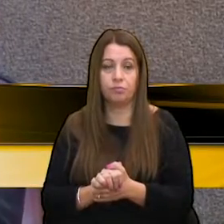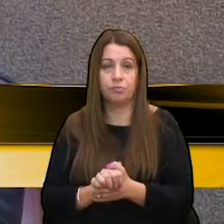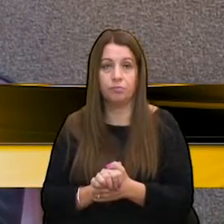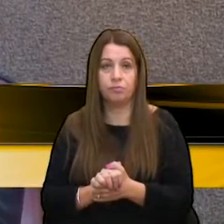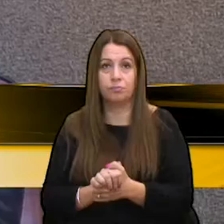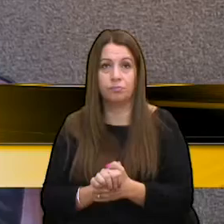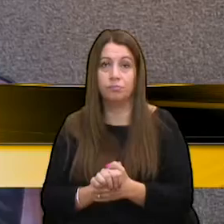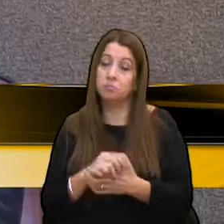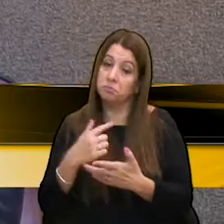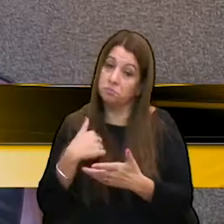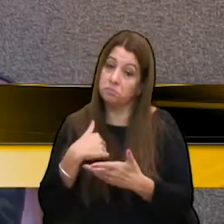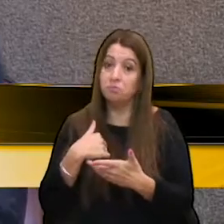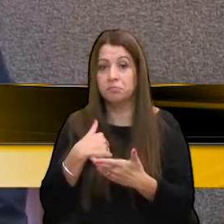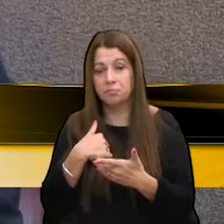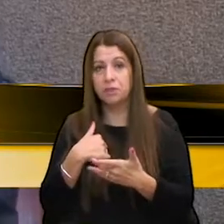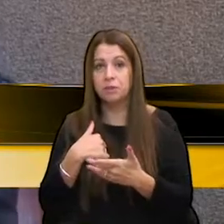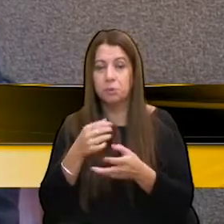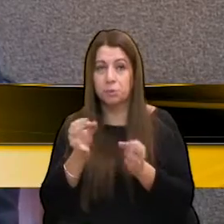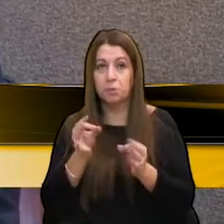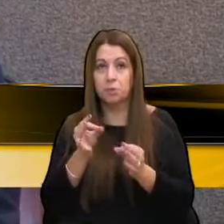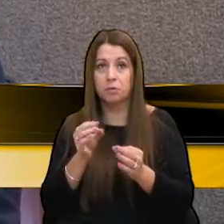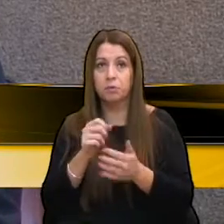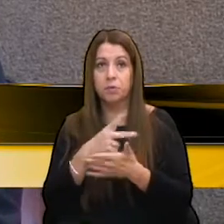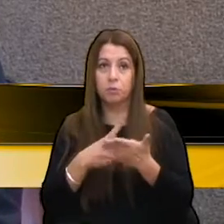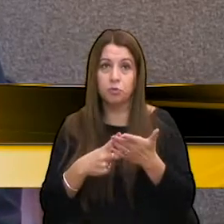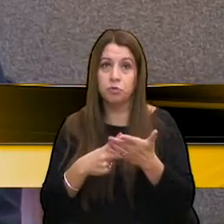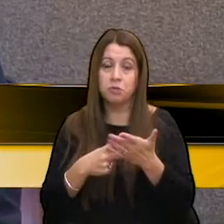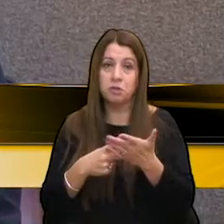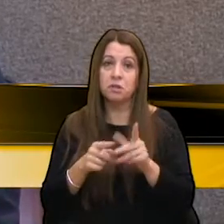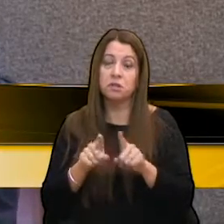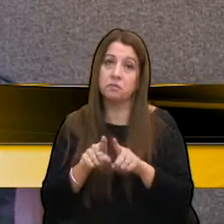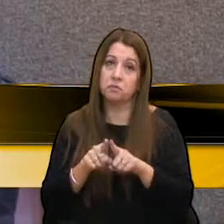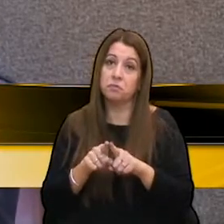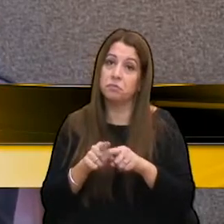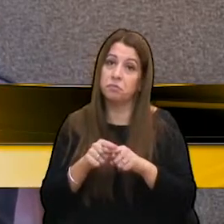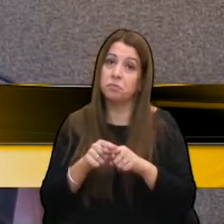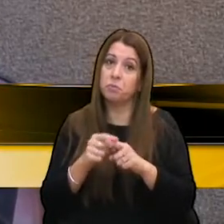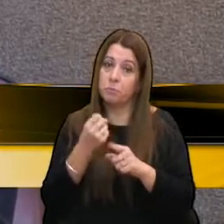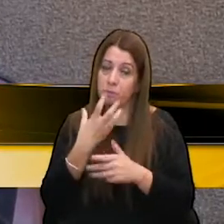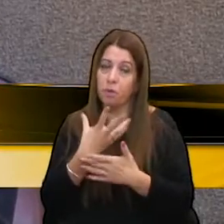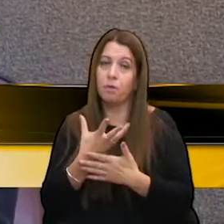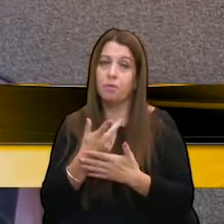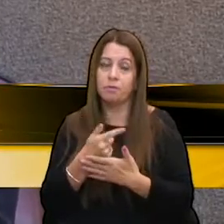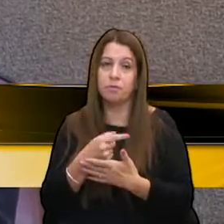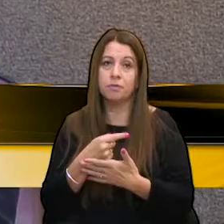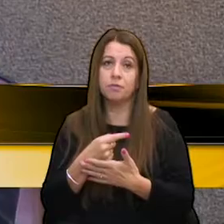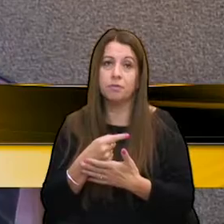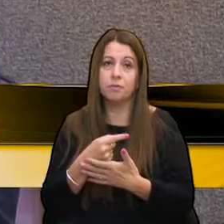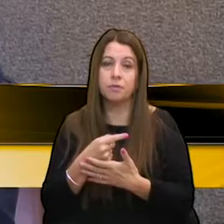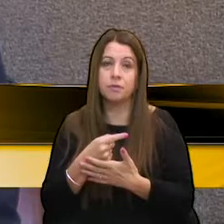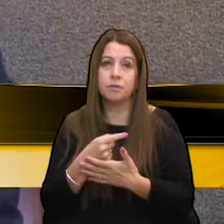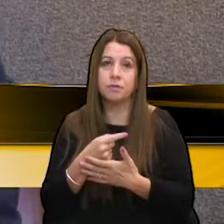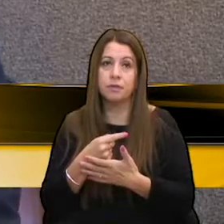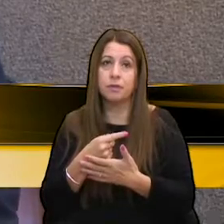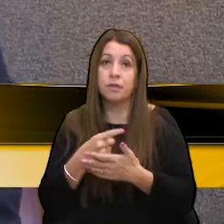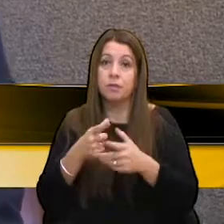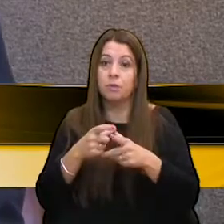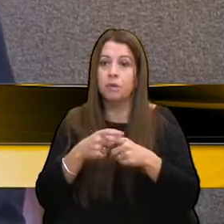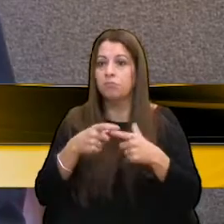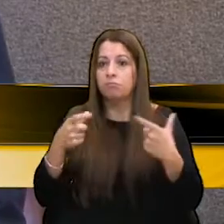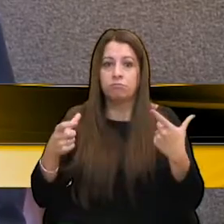mesmo tempo eu me congratulo porque é um projeto plausível e um projeto de uma imensa